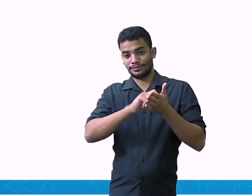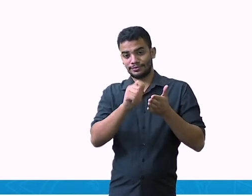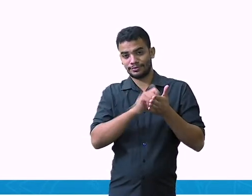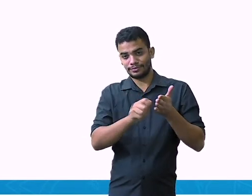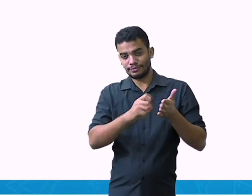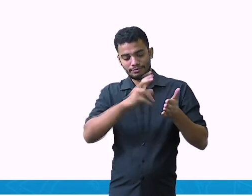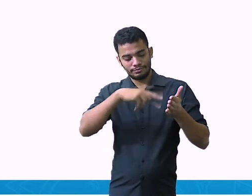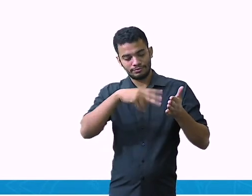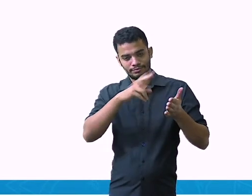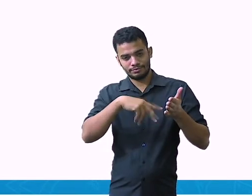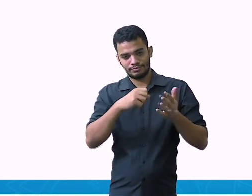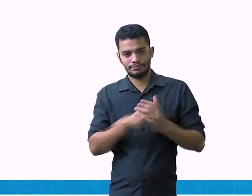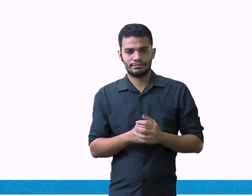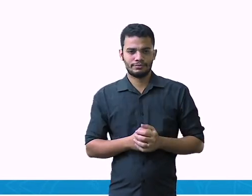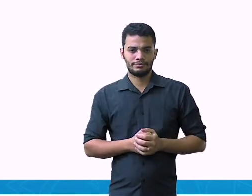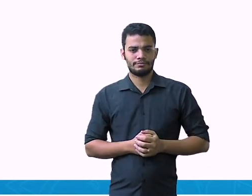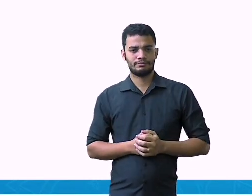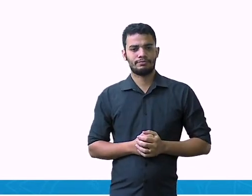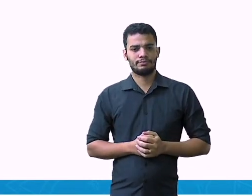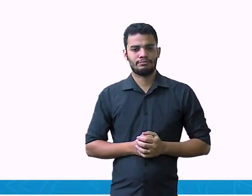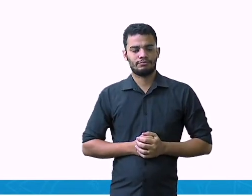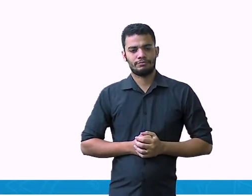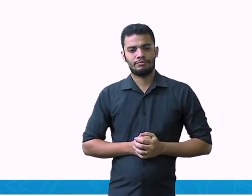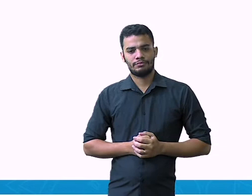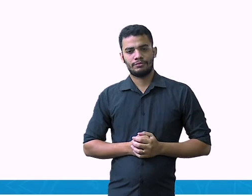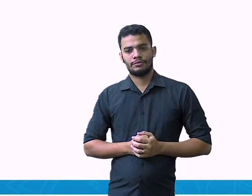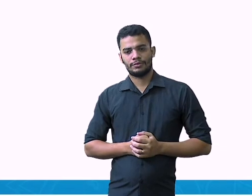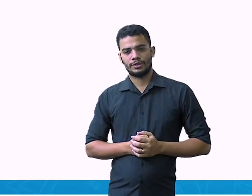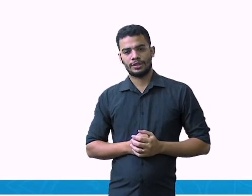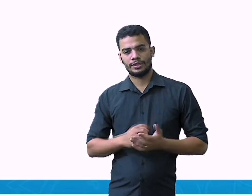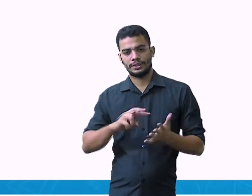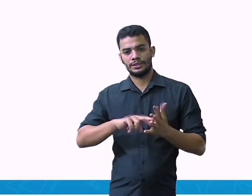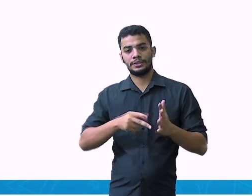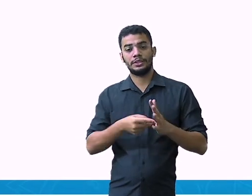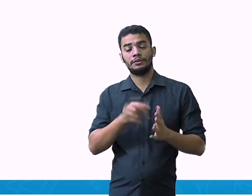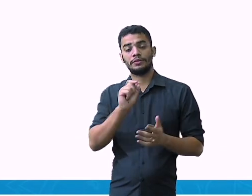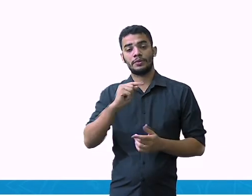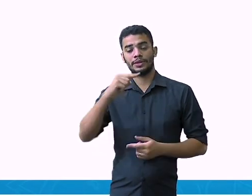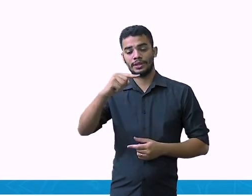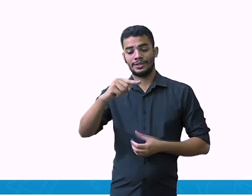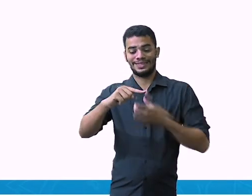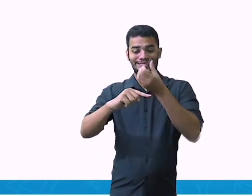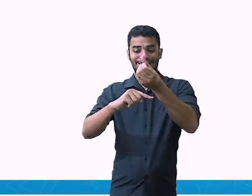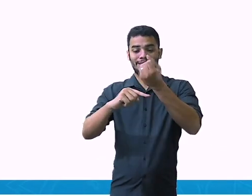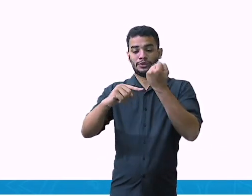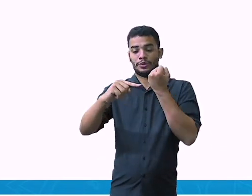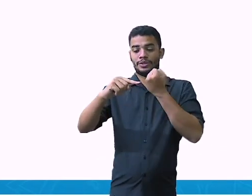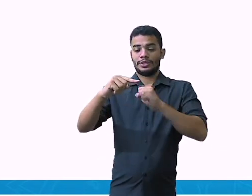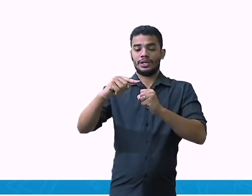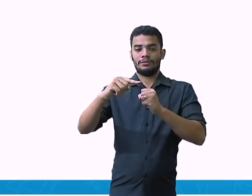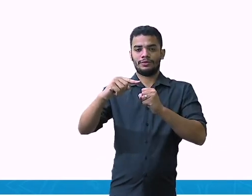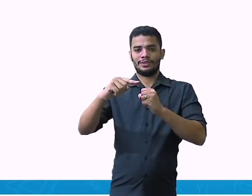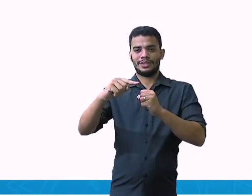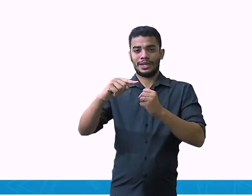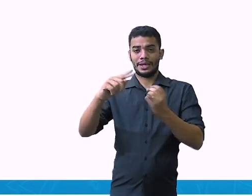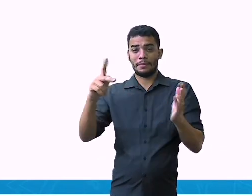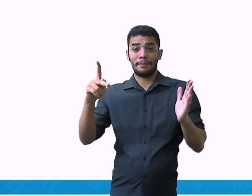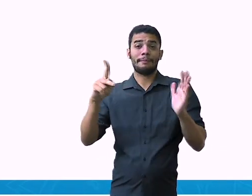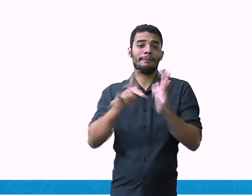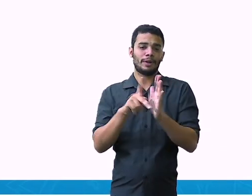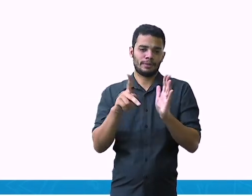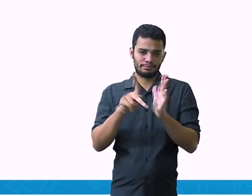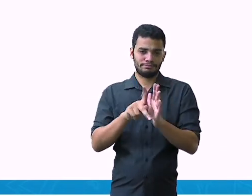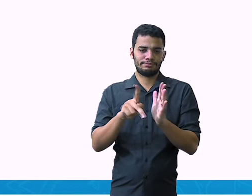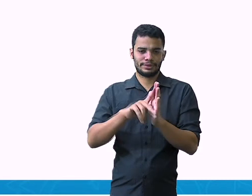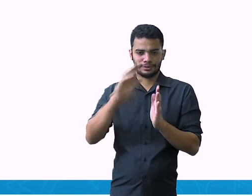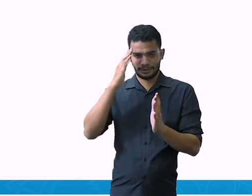ser própria, imprópria, equivalente? Ela vai ser uma fração própria, porque o meu numerador é